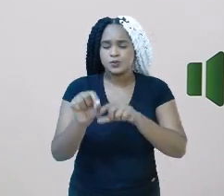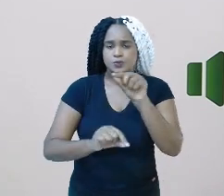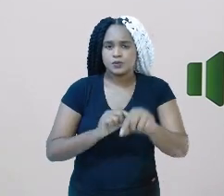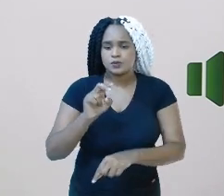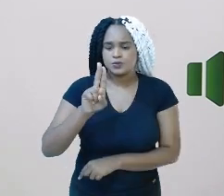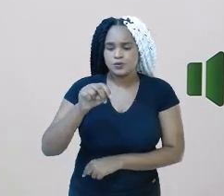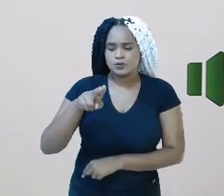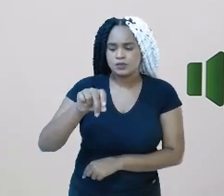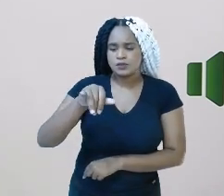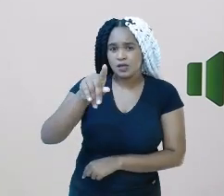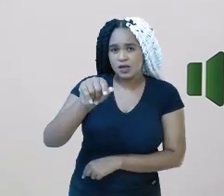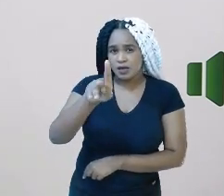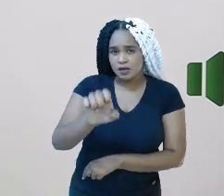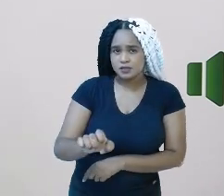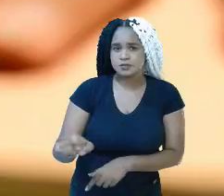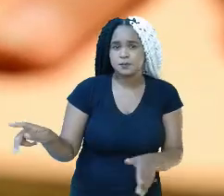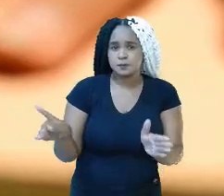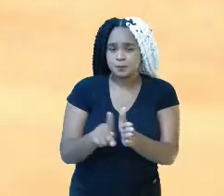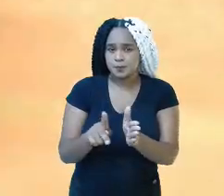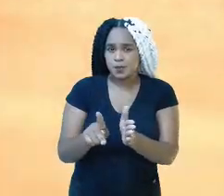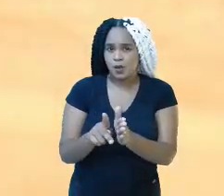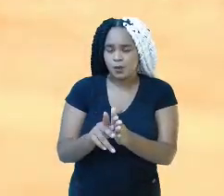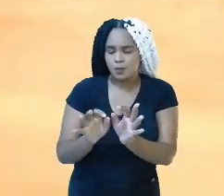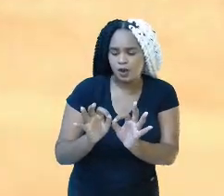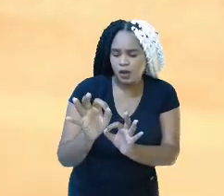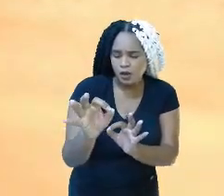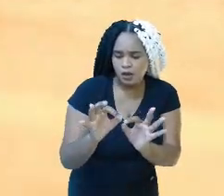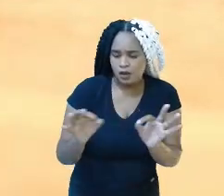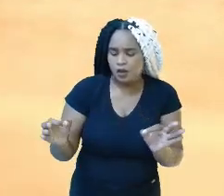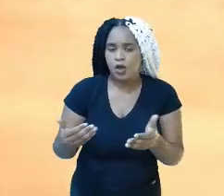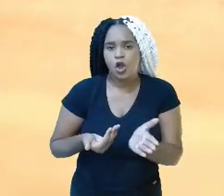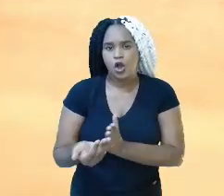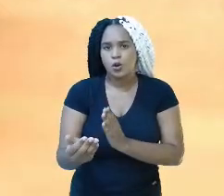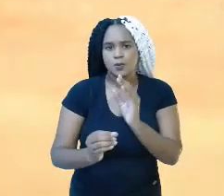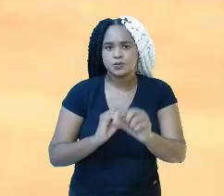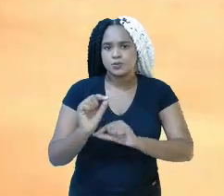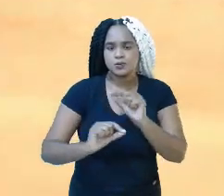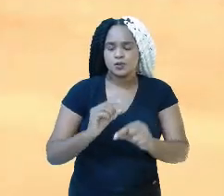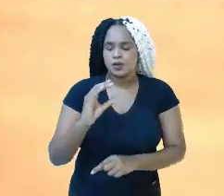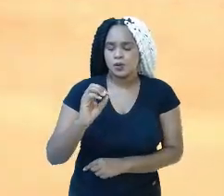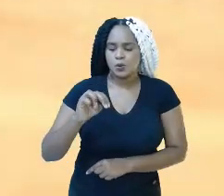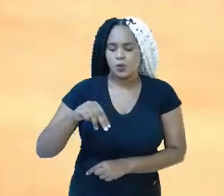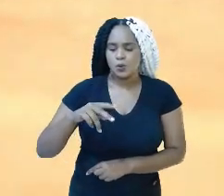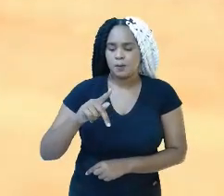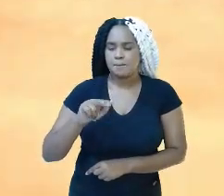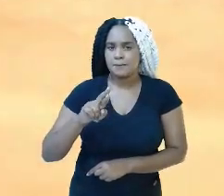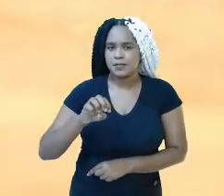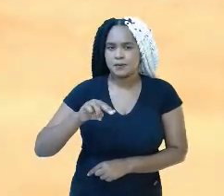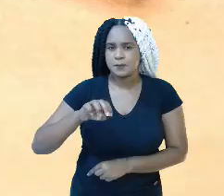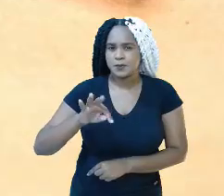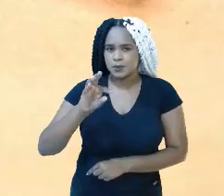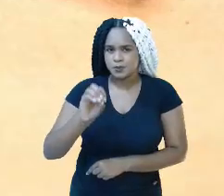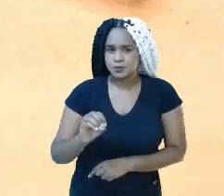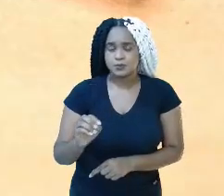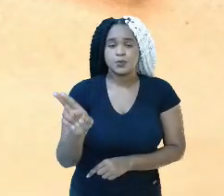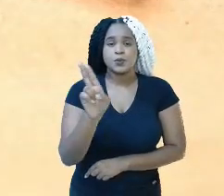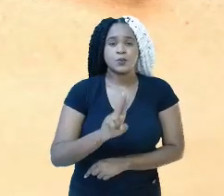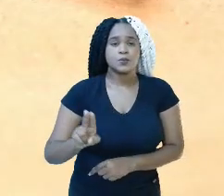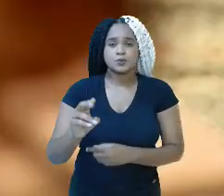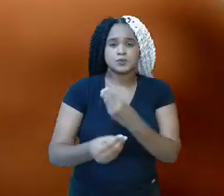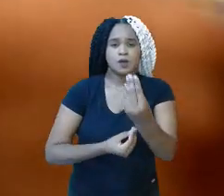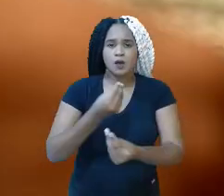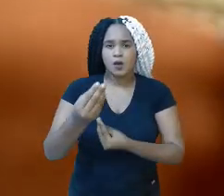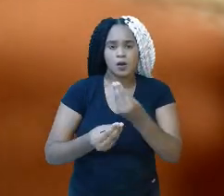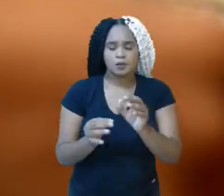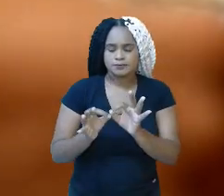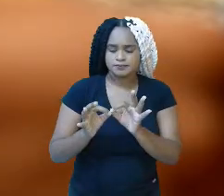unidades de medida. E a gente vai começar pelo comprimento. O comprimento a gente usa para fazer a